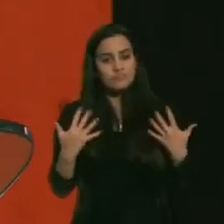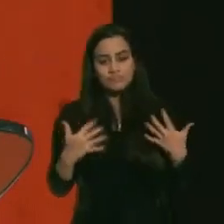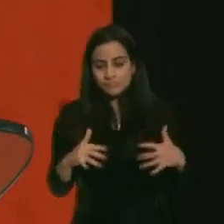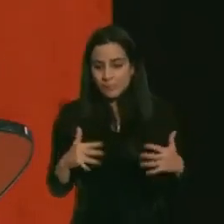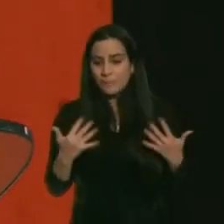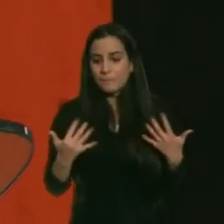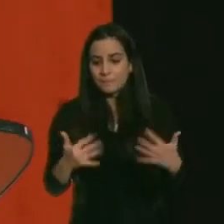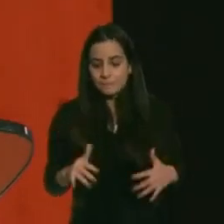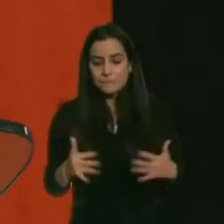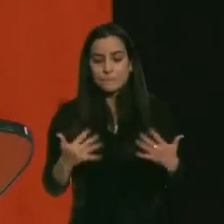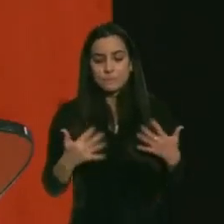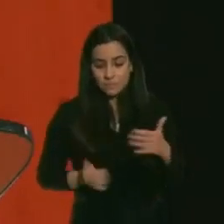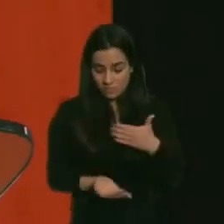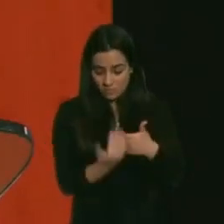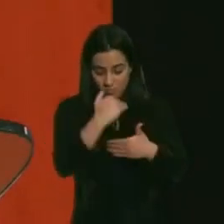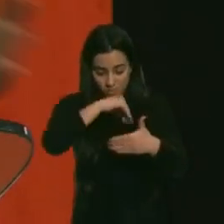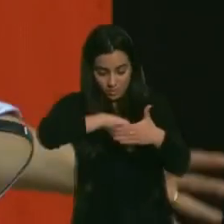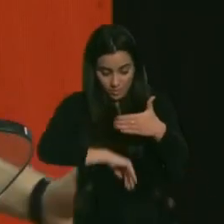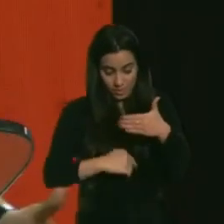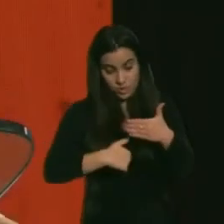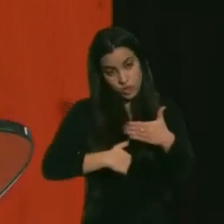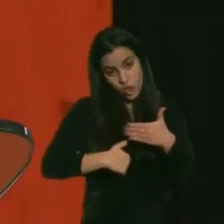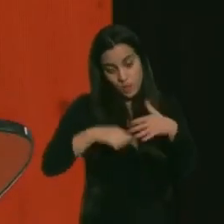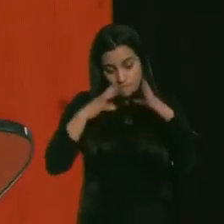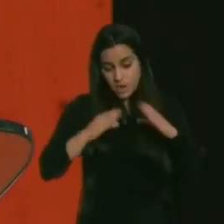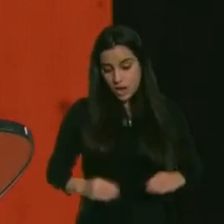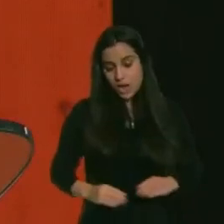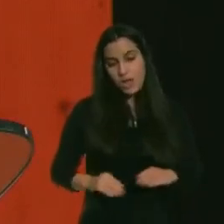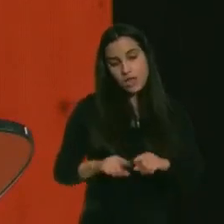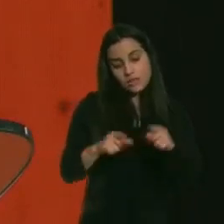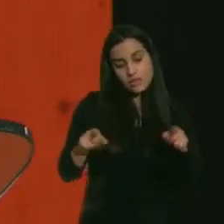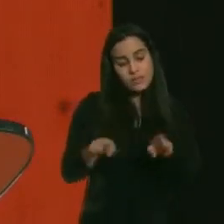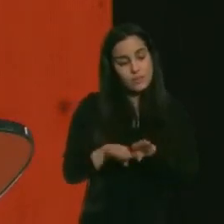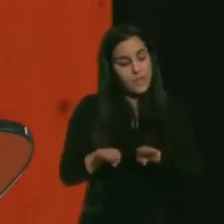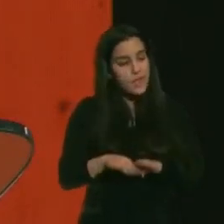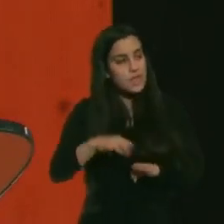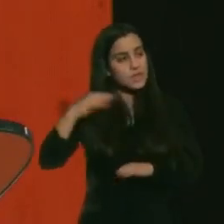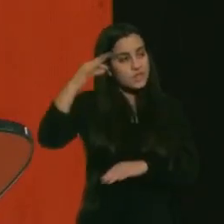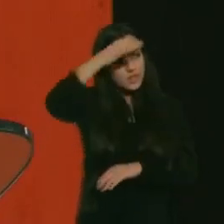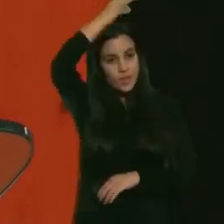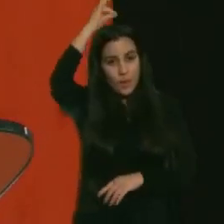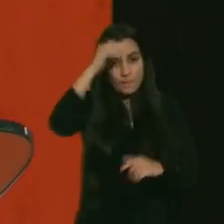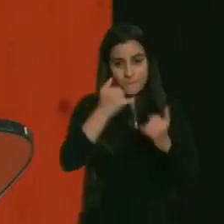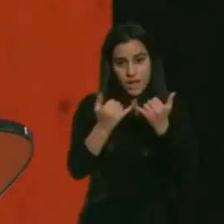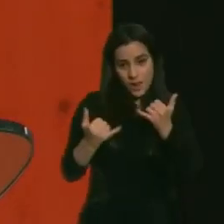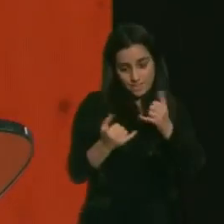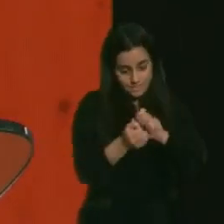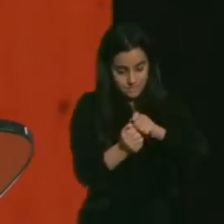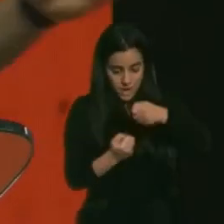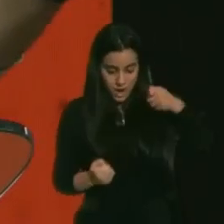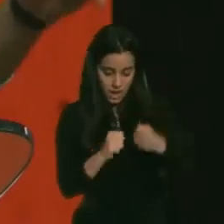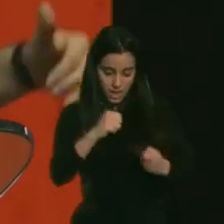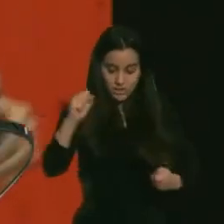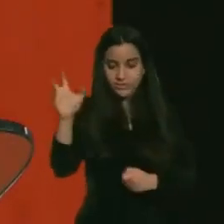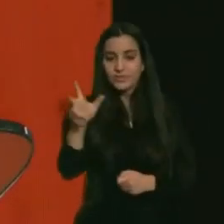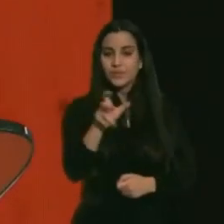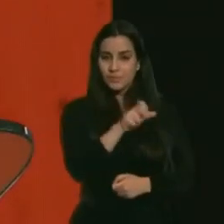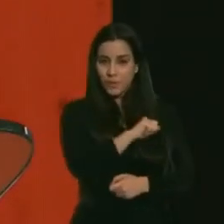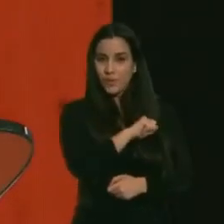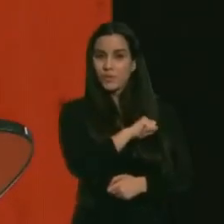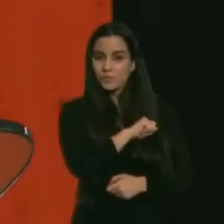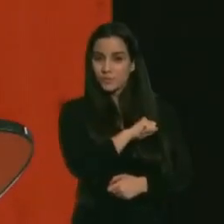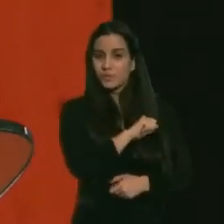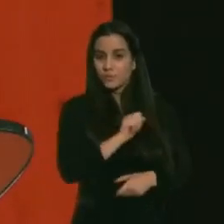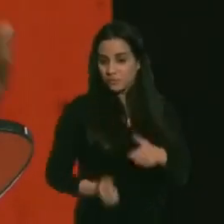todos os lados, tanto física como espiritualmente. Parecia uma corrente eletrificada de ondas de amor